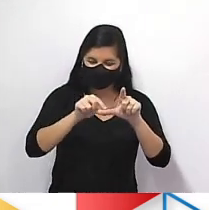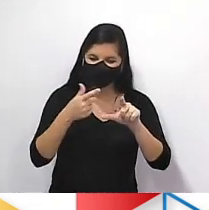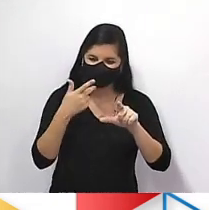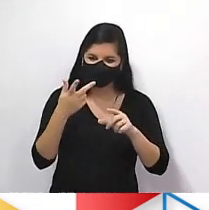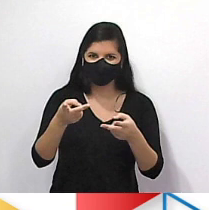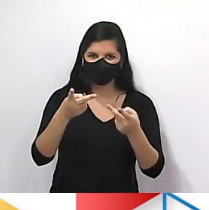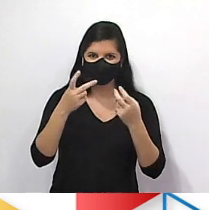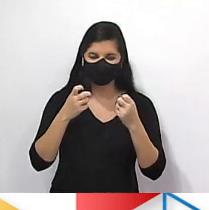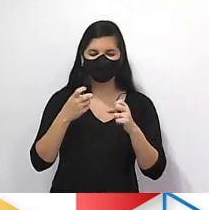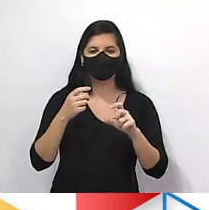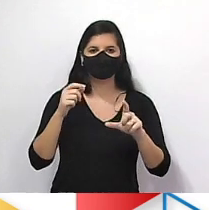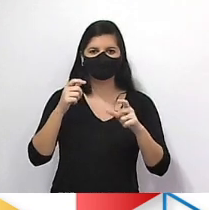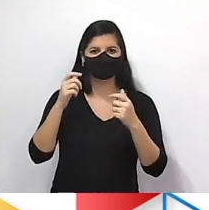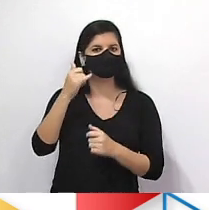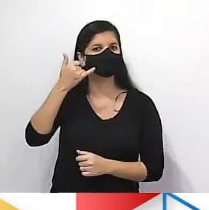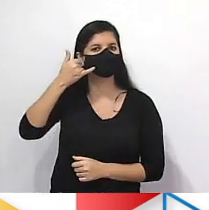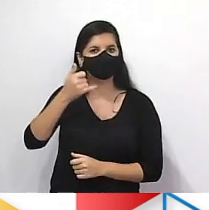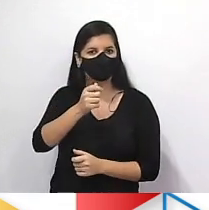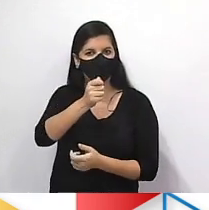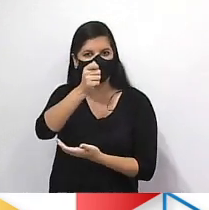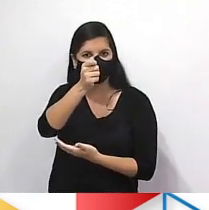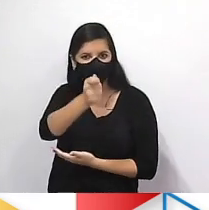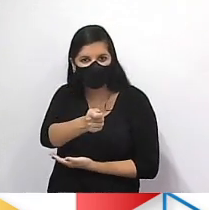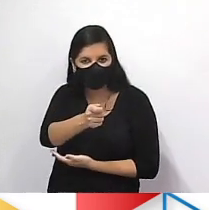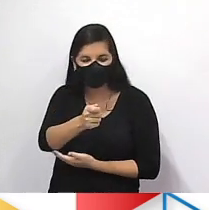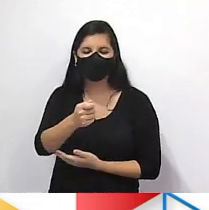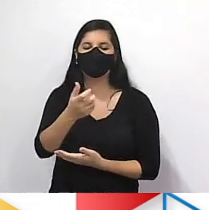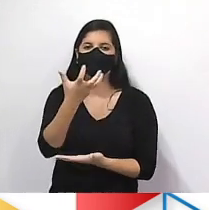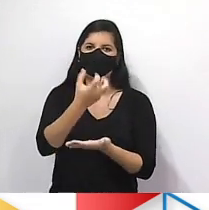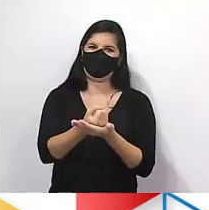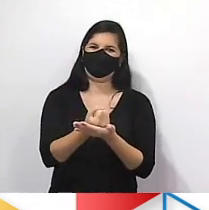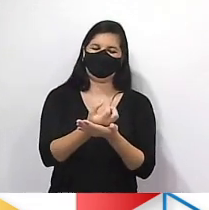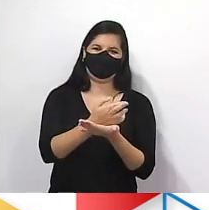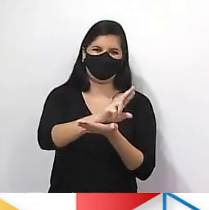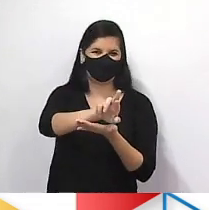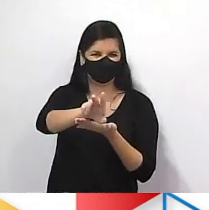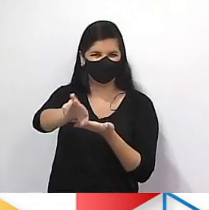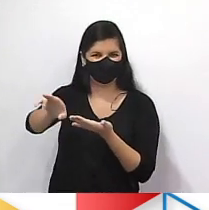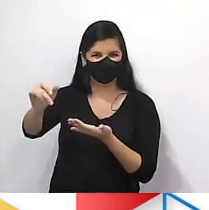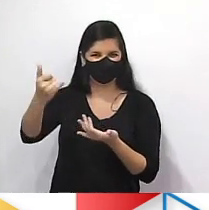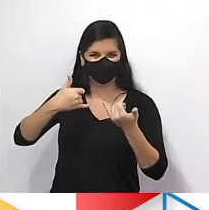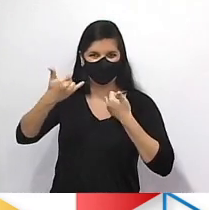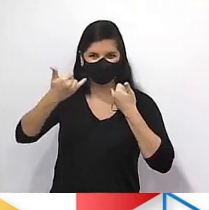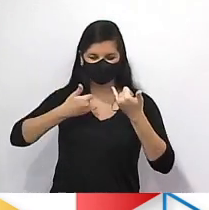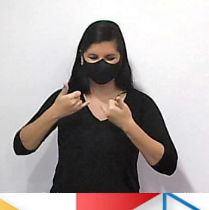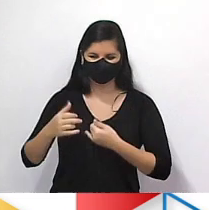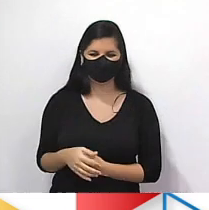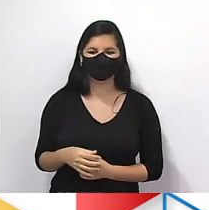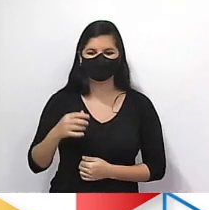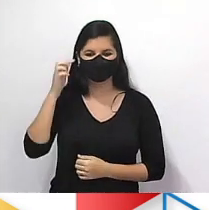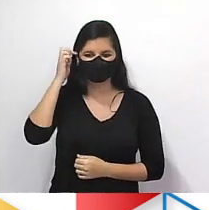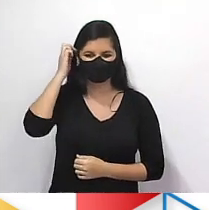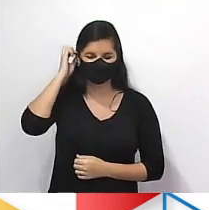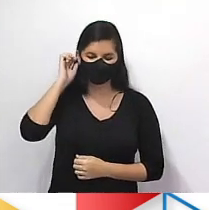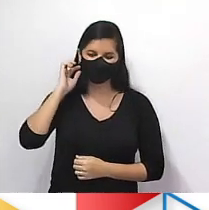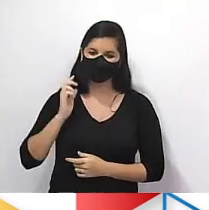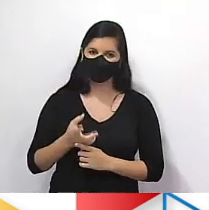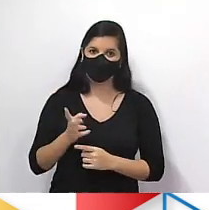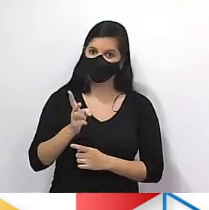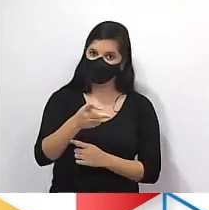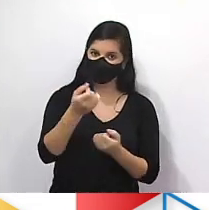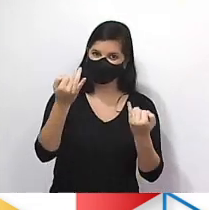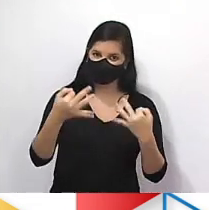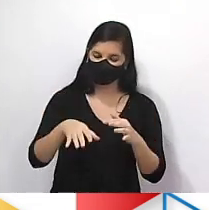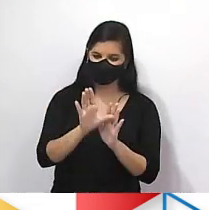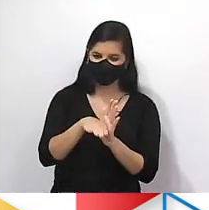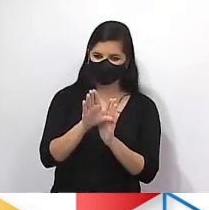da tua tela. É só apontar a câmera do teu celular que você baixa um monte de informações, tá bom? Então segue comigo agora que vamos falar